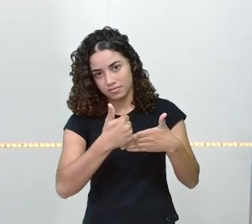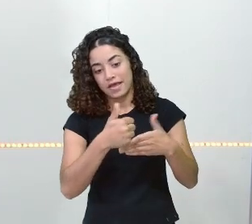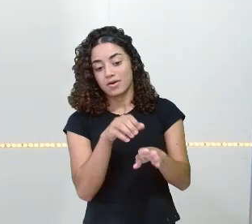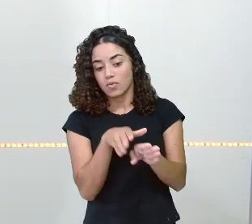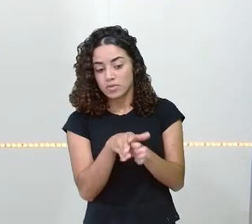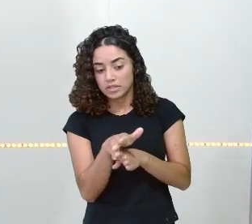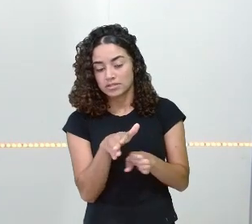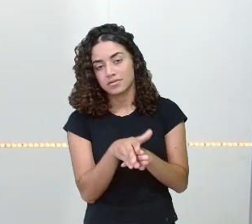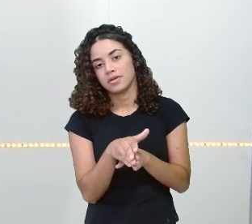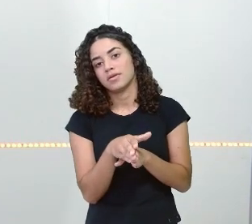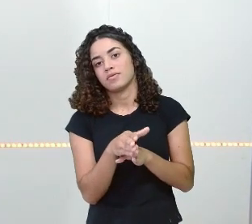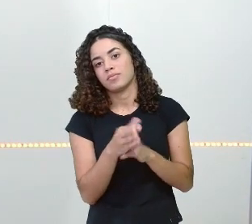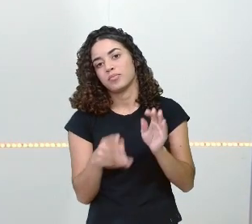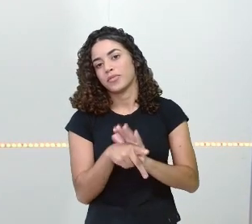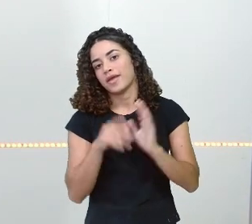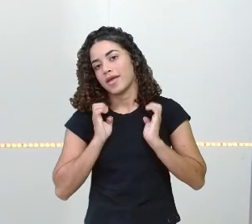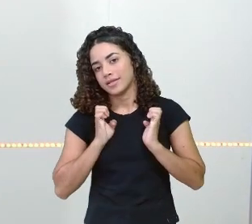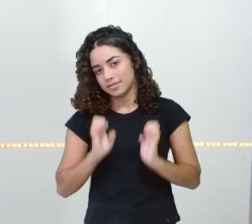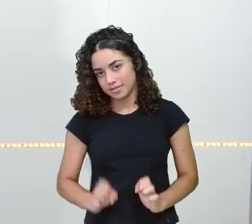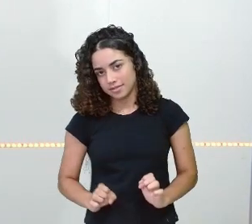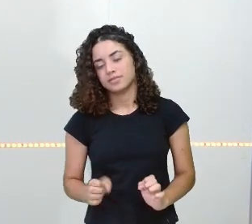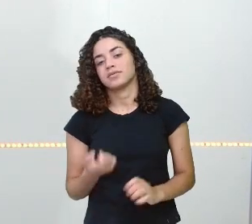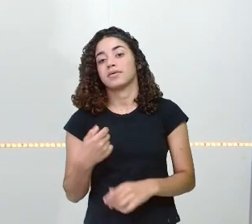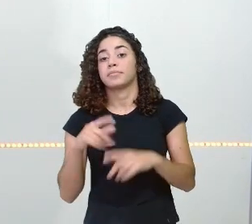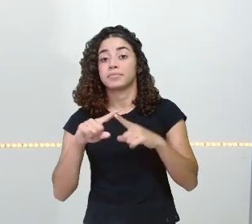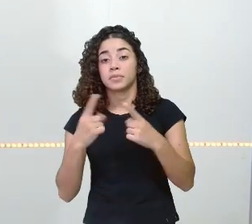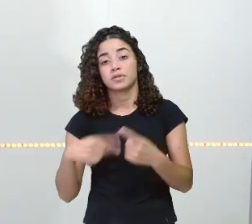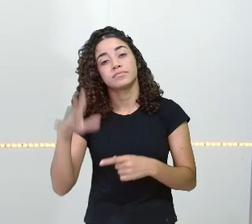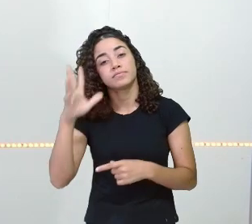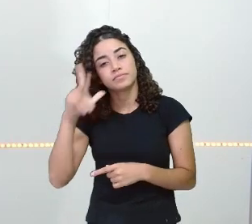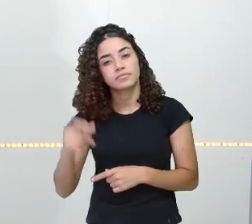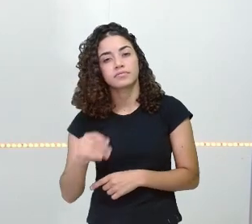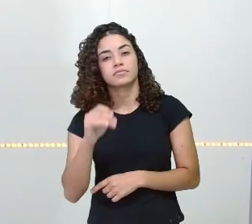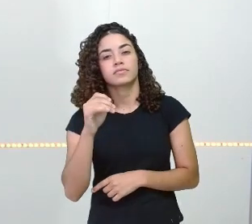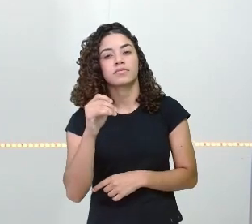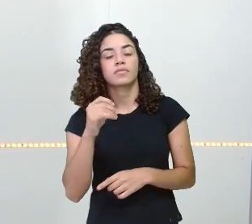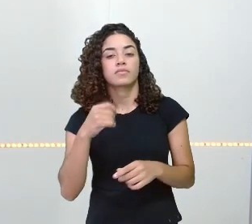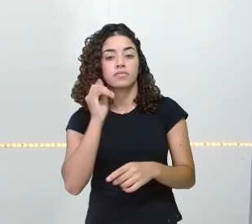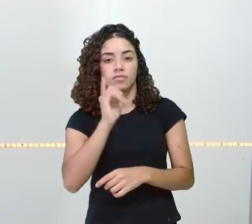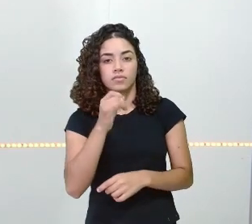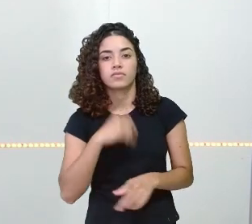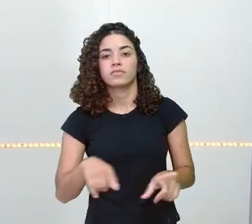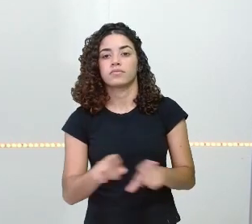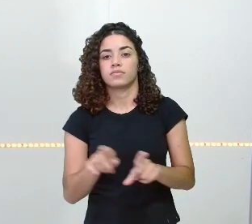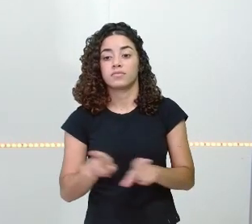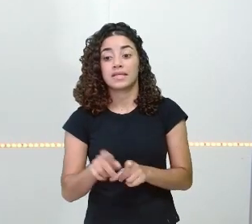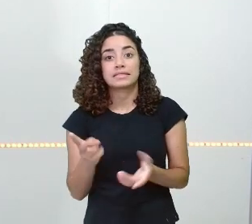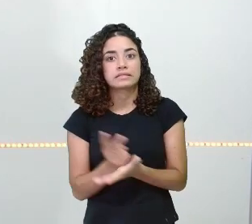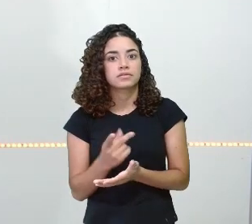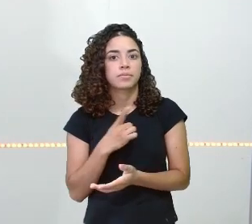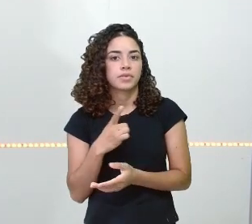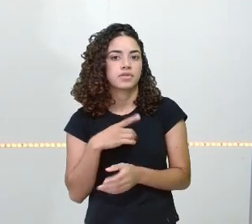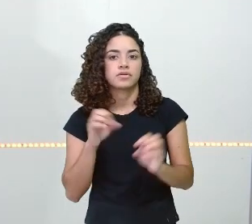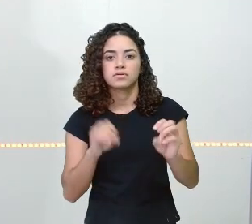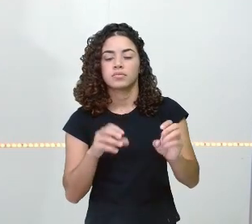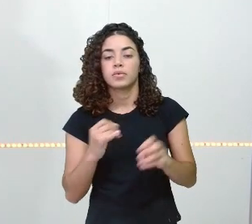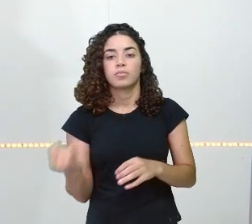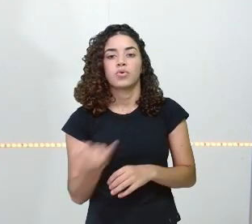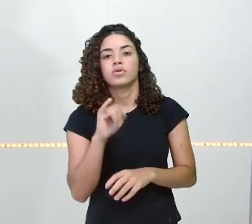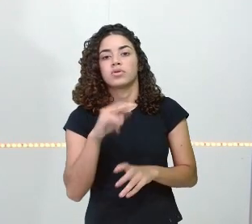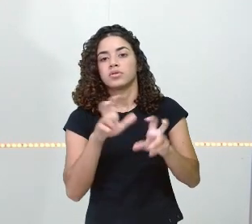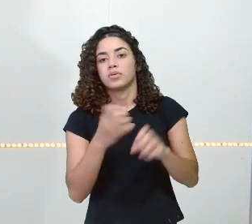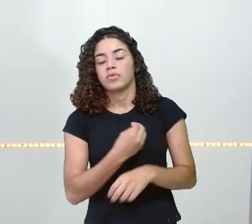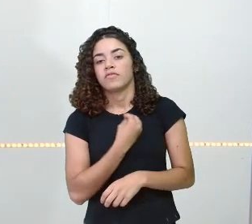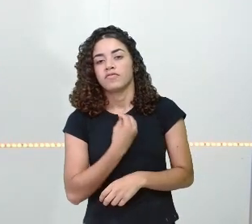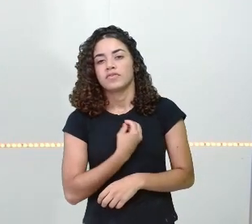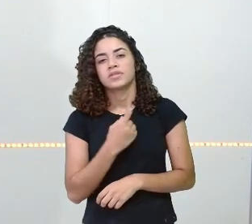Nos contos africanos também, sempre traz ensinamentos importantes sobre a vida. Quem lembra aí daquela história